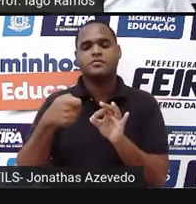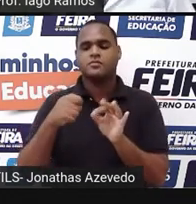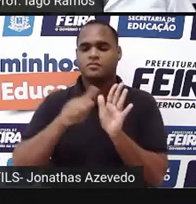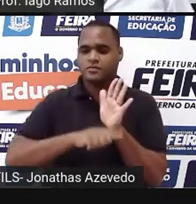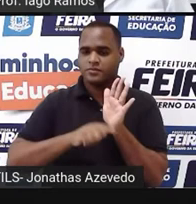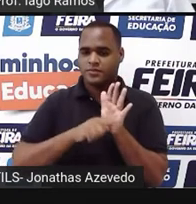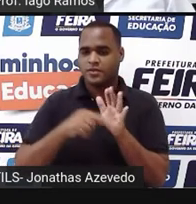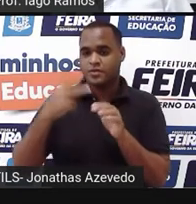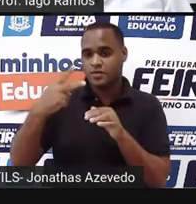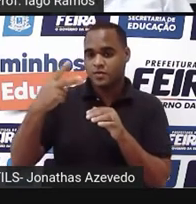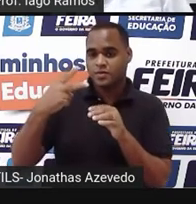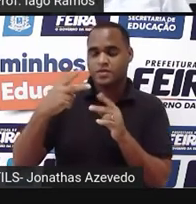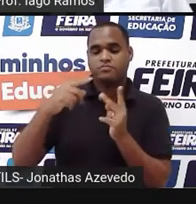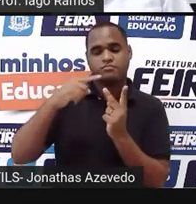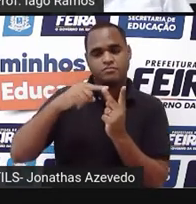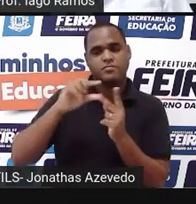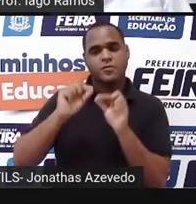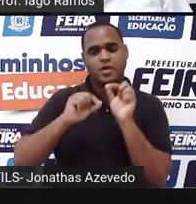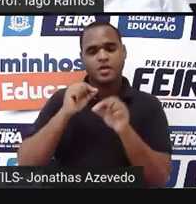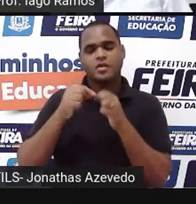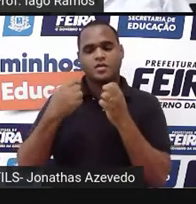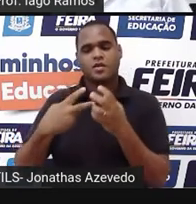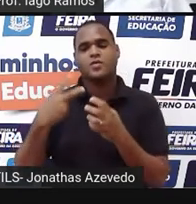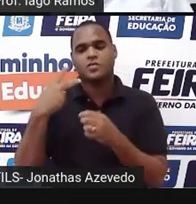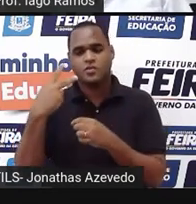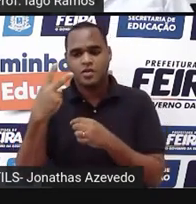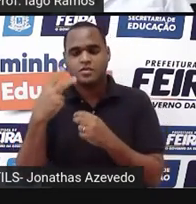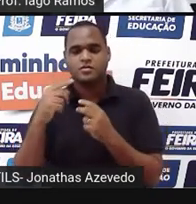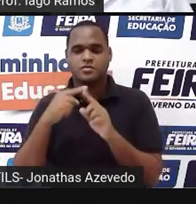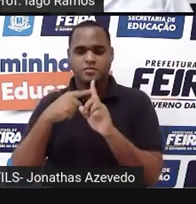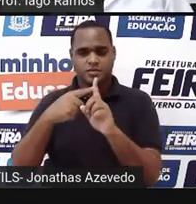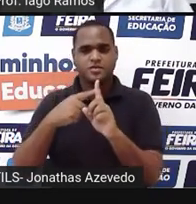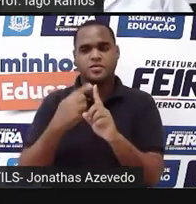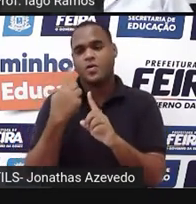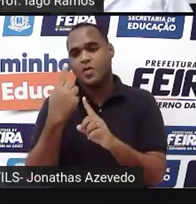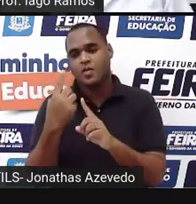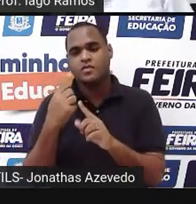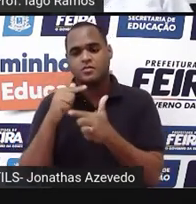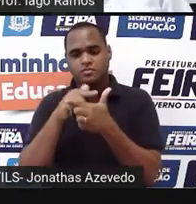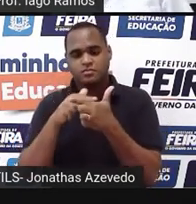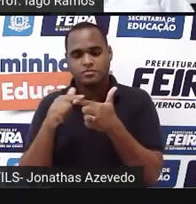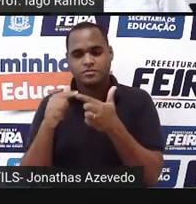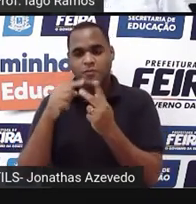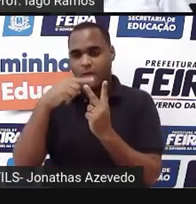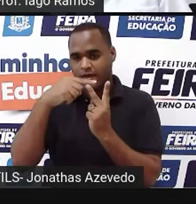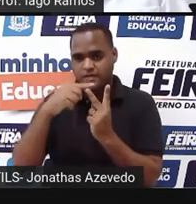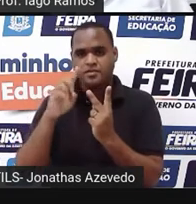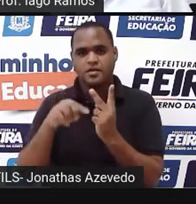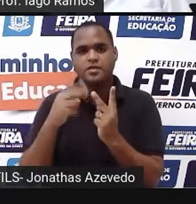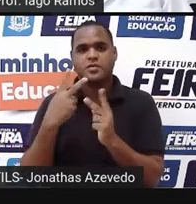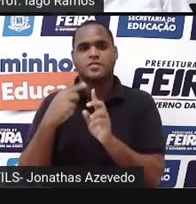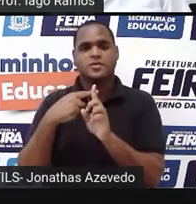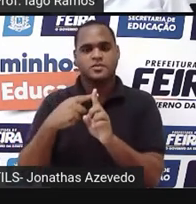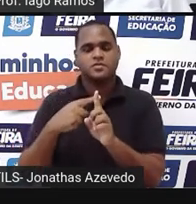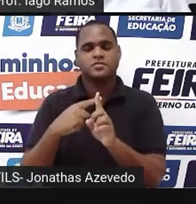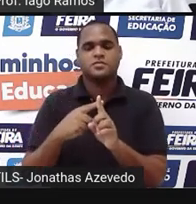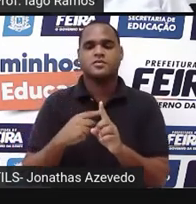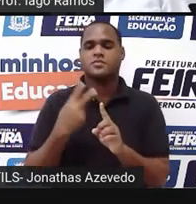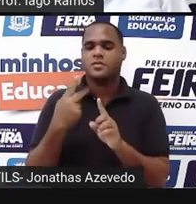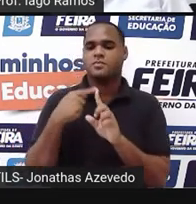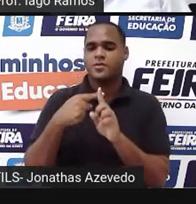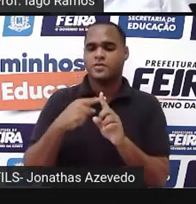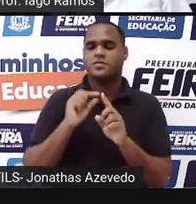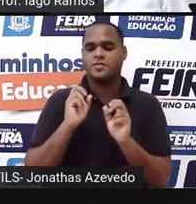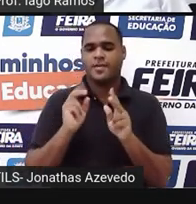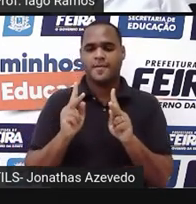segunda raiz dessa equação é o número 2 positivo, tá? Uma raiz é 2 negativo, uma raiz é 2 positivo,